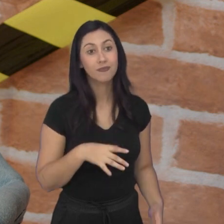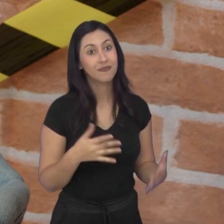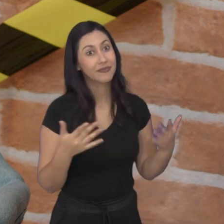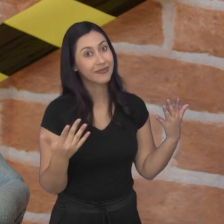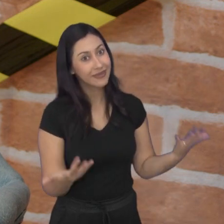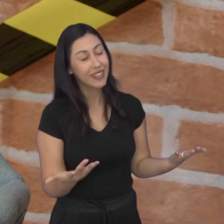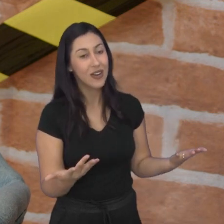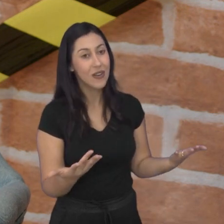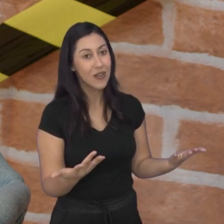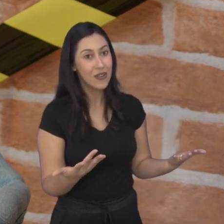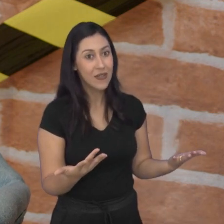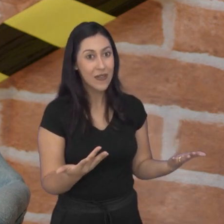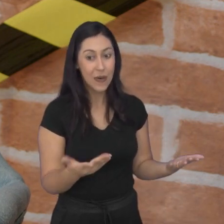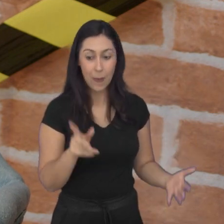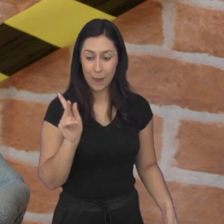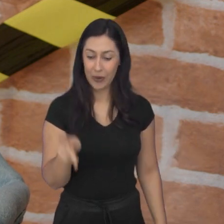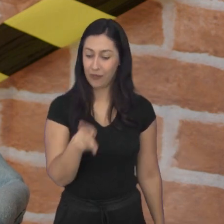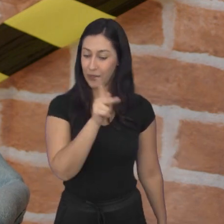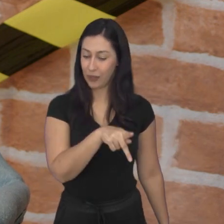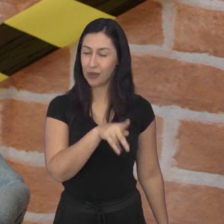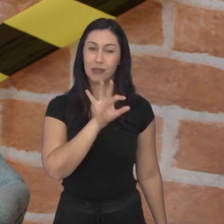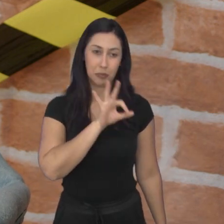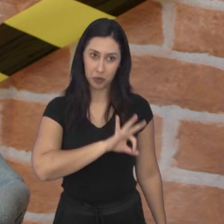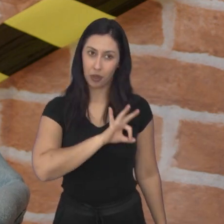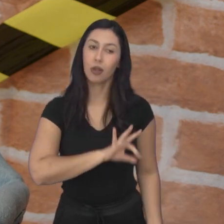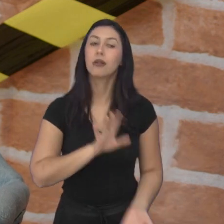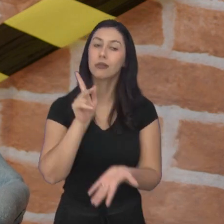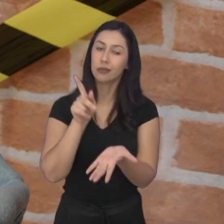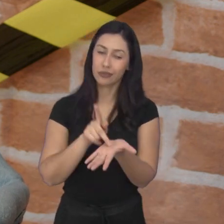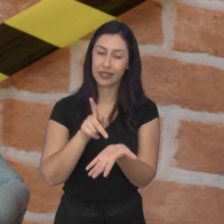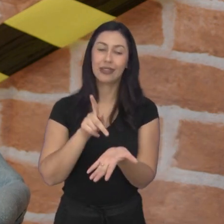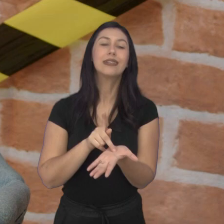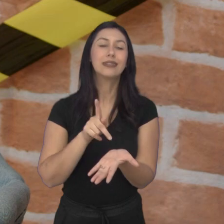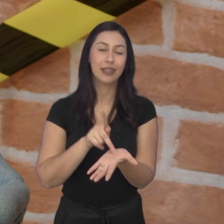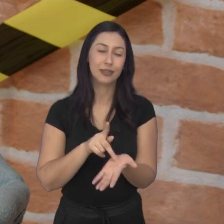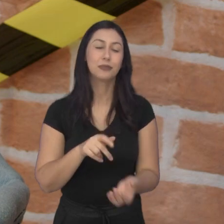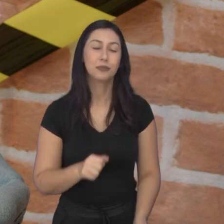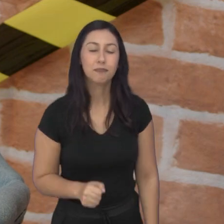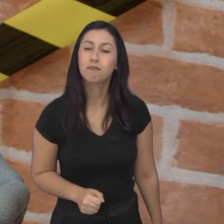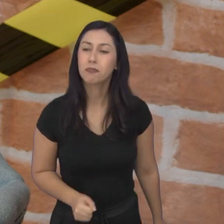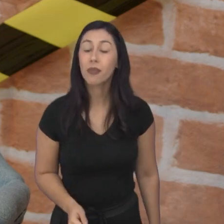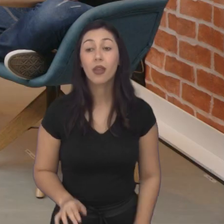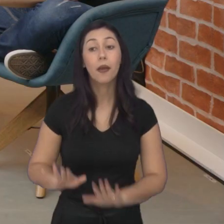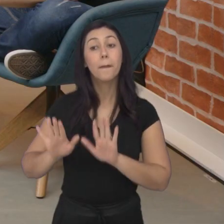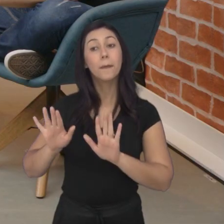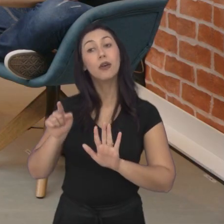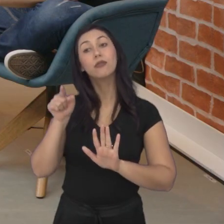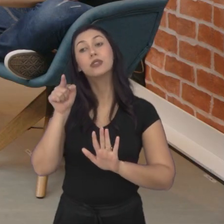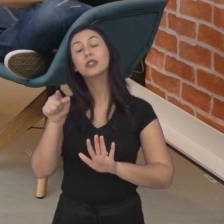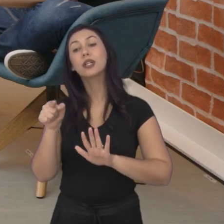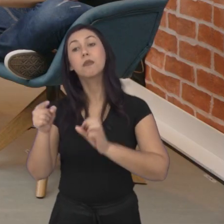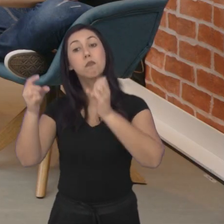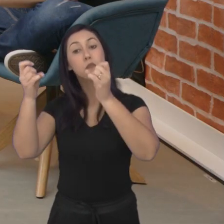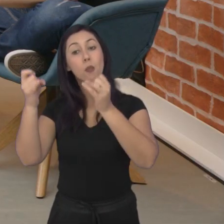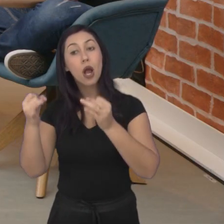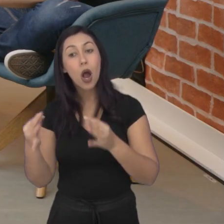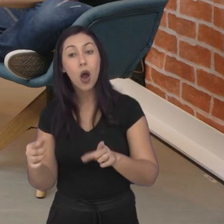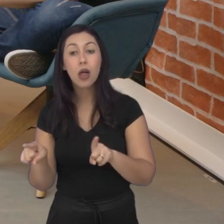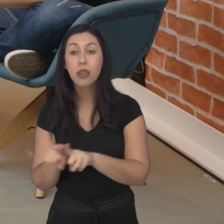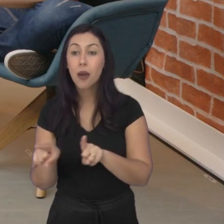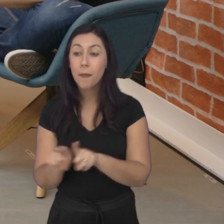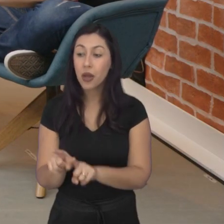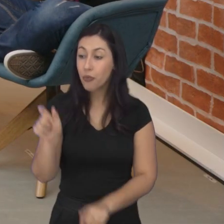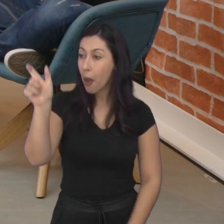Então, esse é meu salário oficial, meu dinheiro oficial, minha forma de ganhar a vida. Mas você acabou de trazer aqui para nossa conversa uma